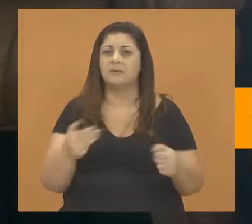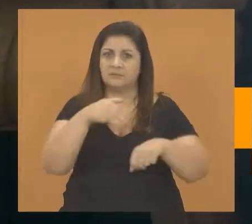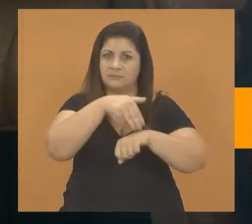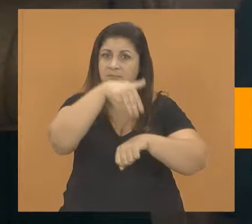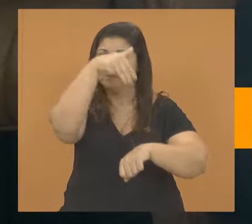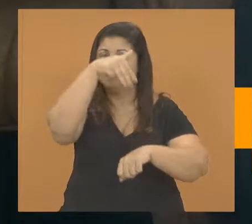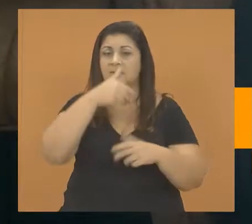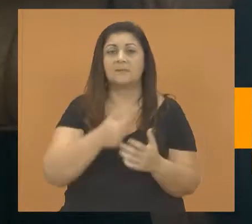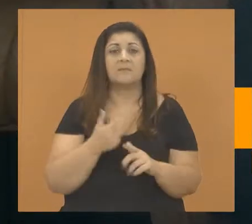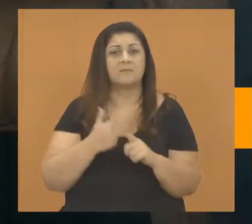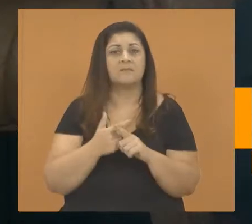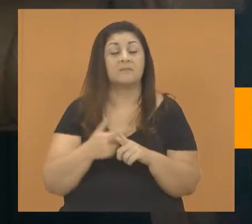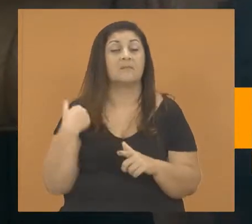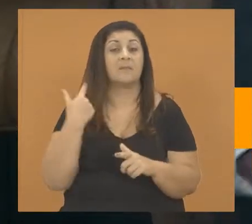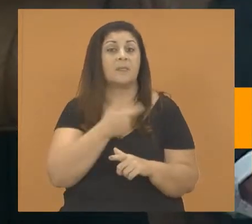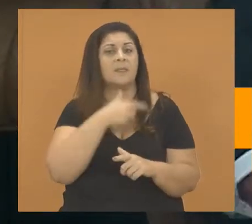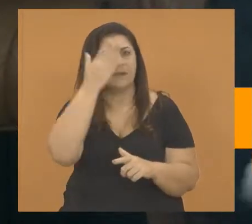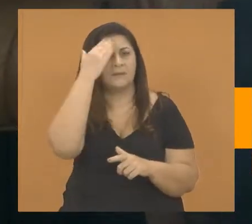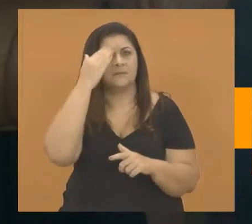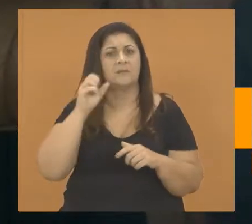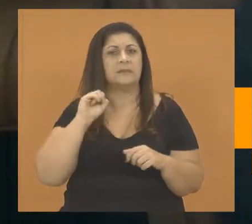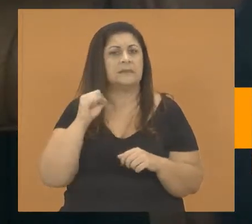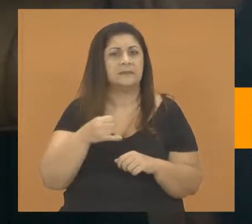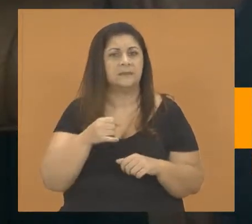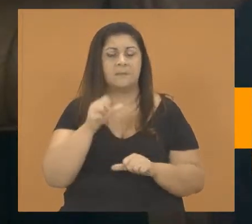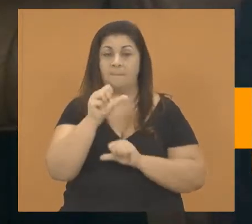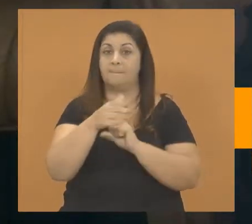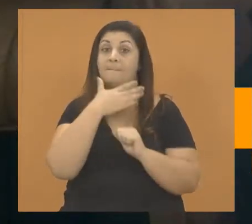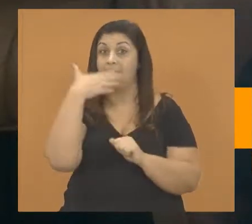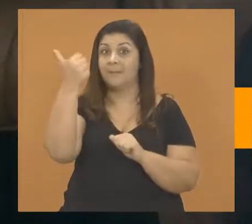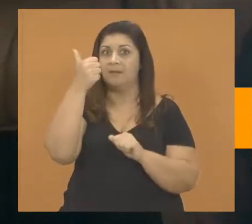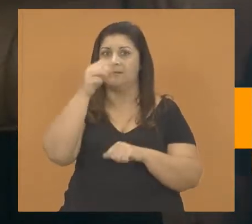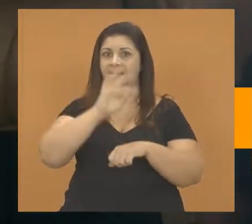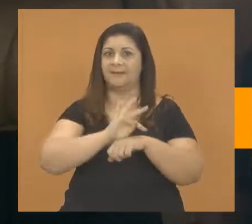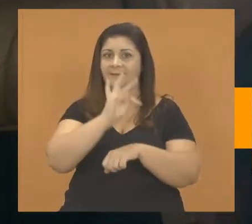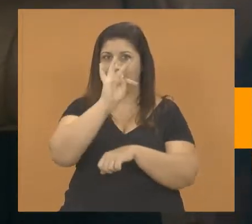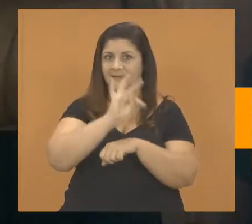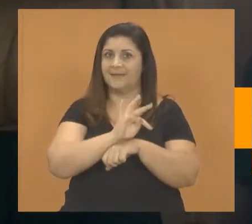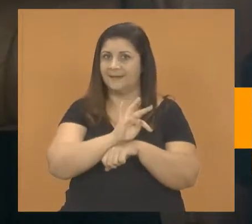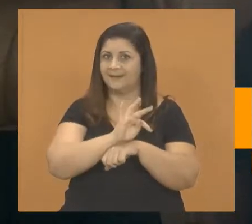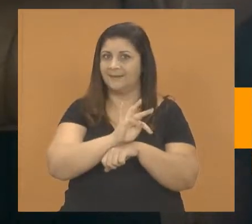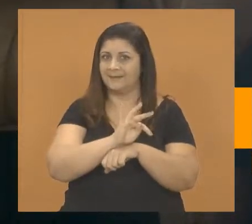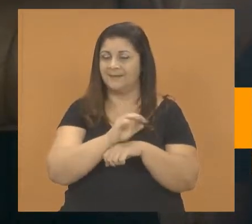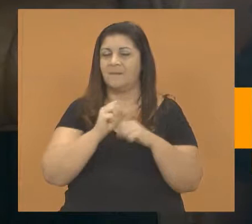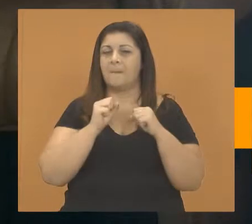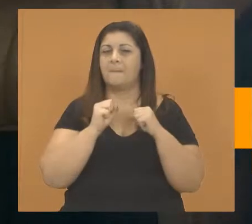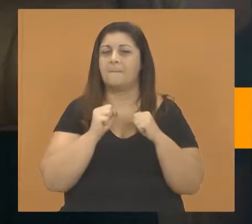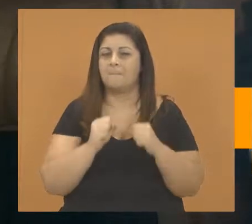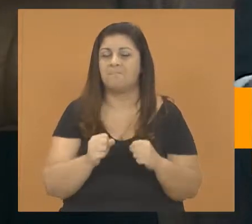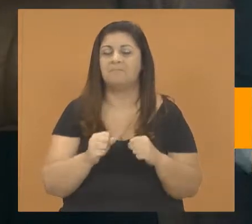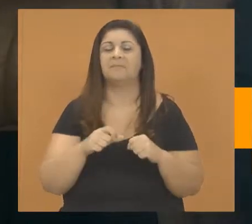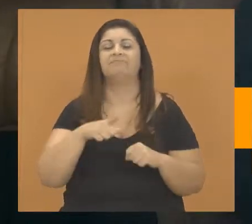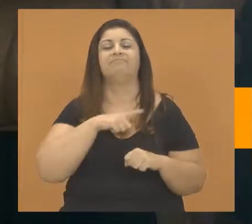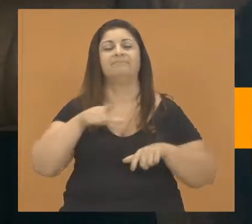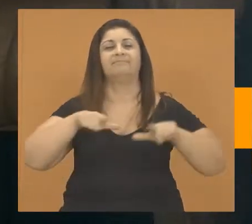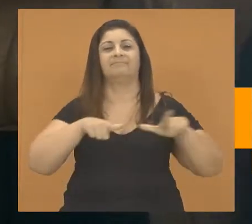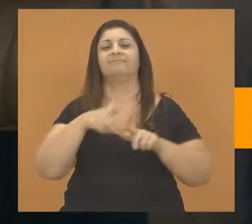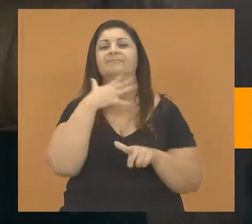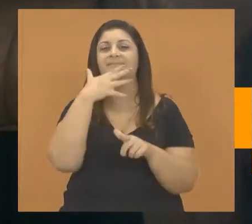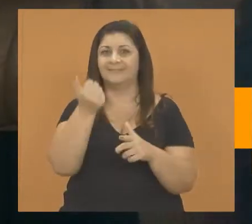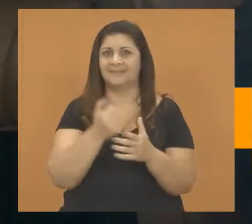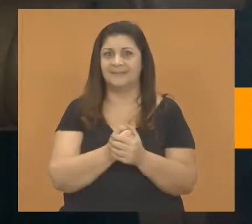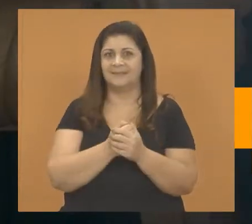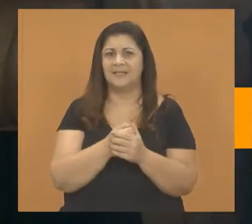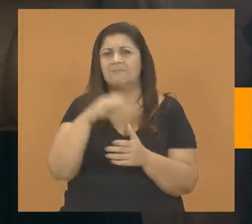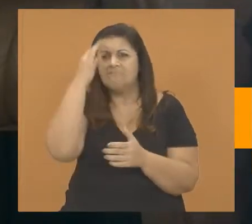que a gente sabe que melhorando a técnica do servidor público ele vai poder prestar um serviço de maior qualidade